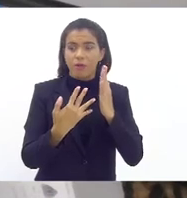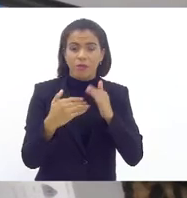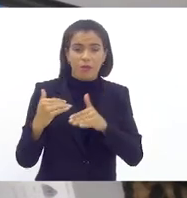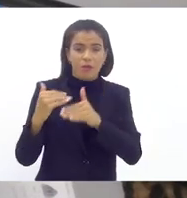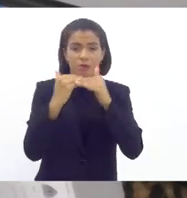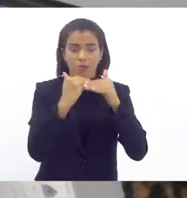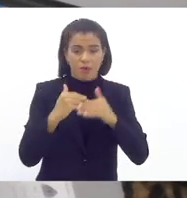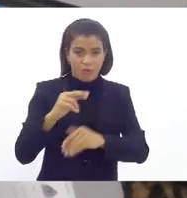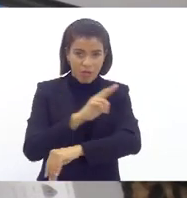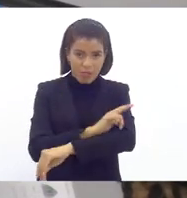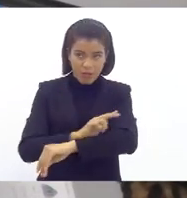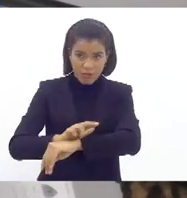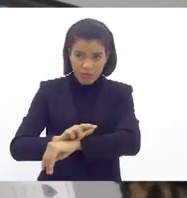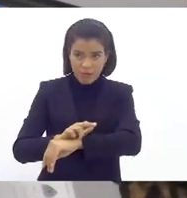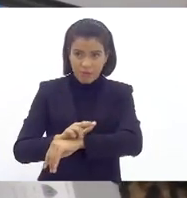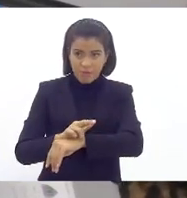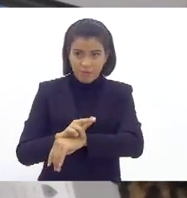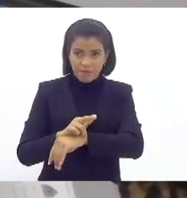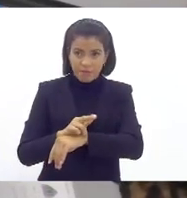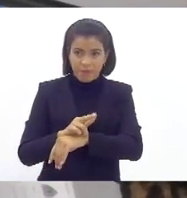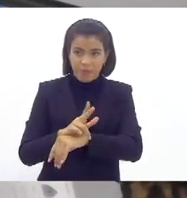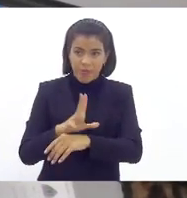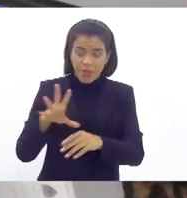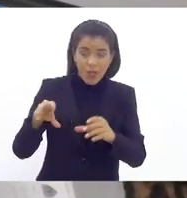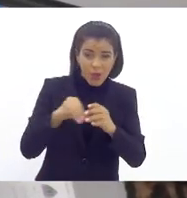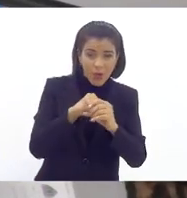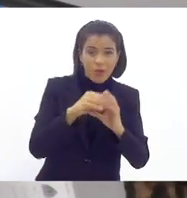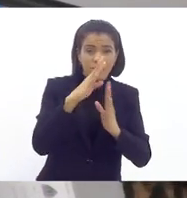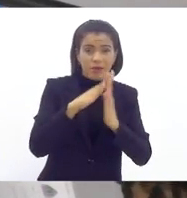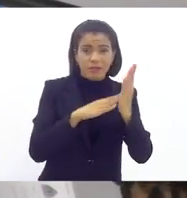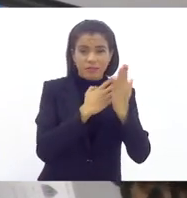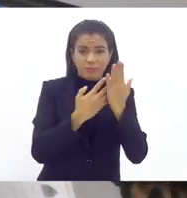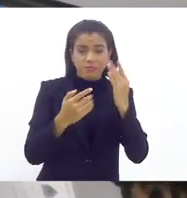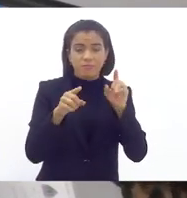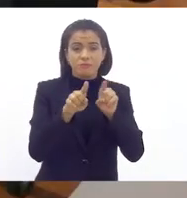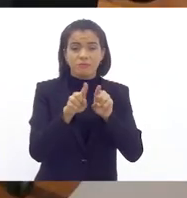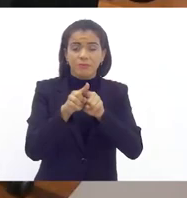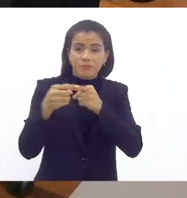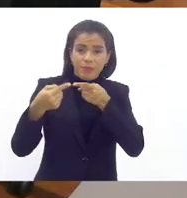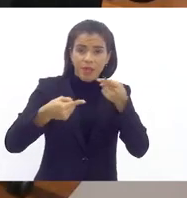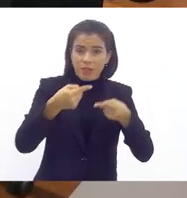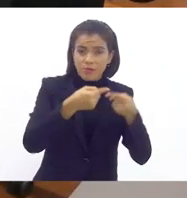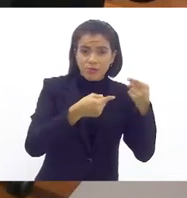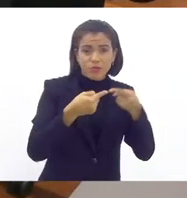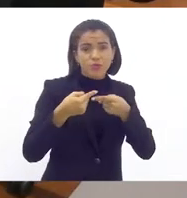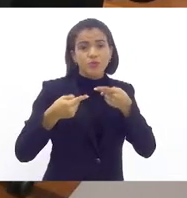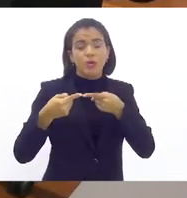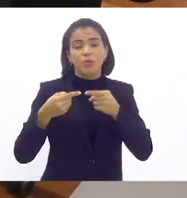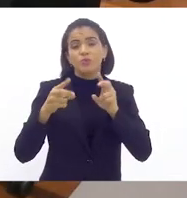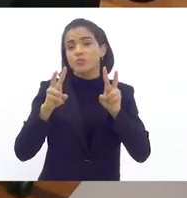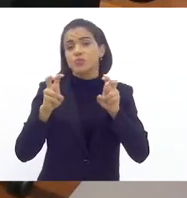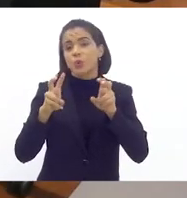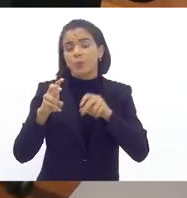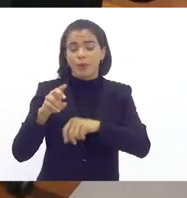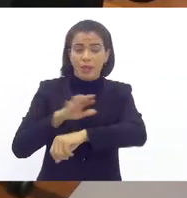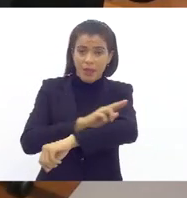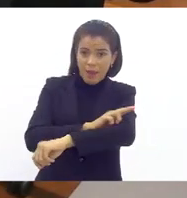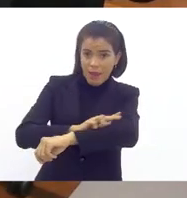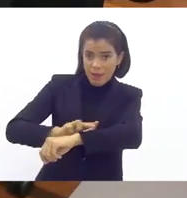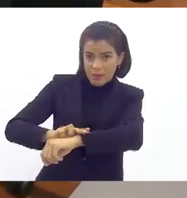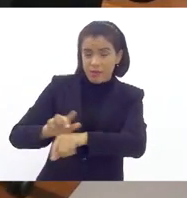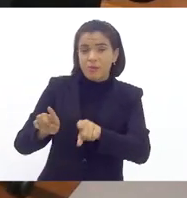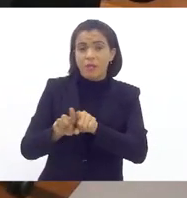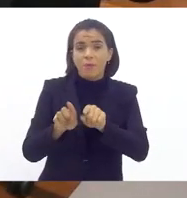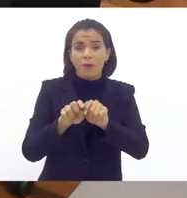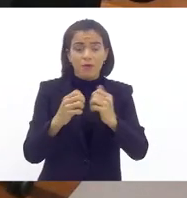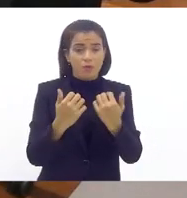Igualdade Racial, incluir nesse plano a discussão dos temas relacionados à questão racial. Uma